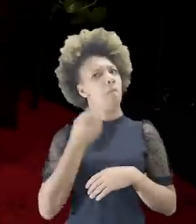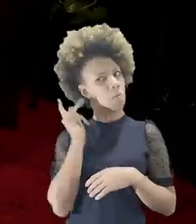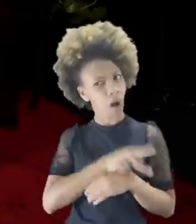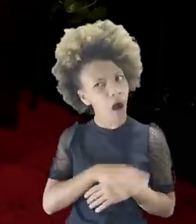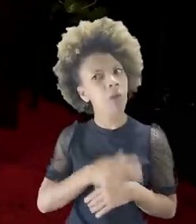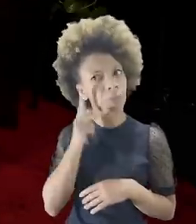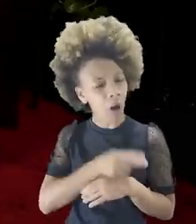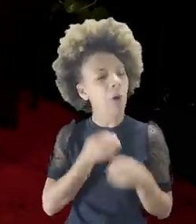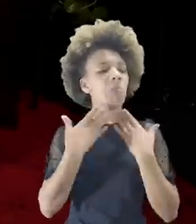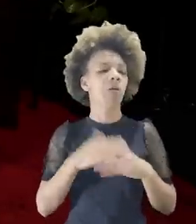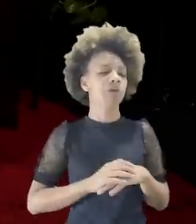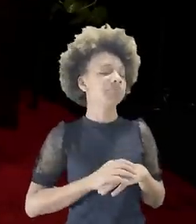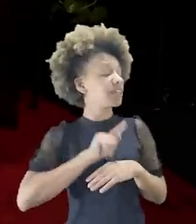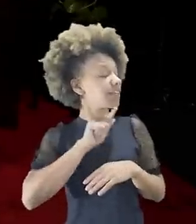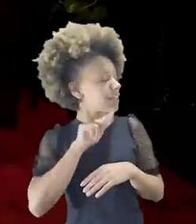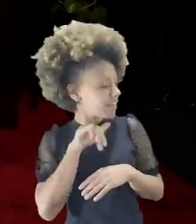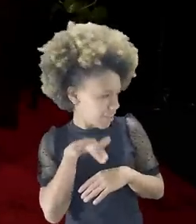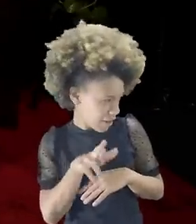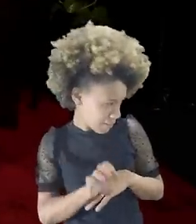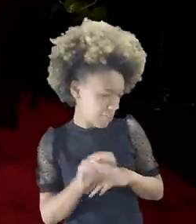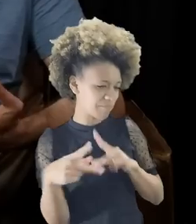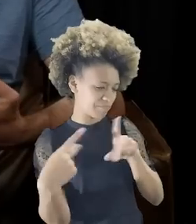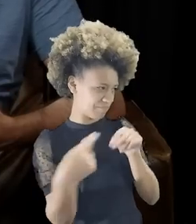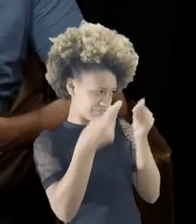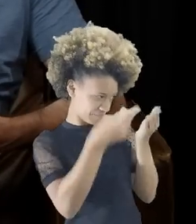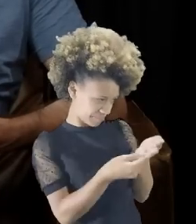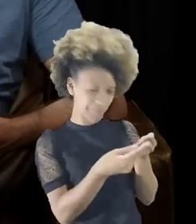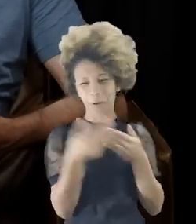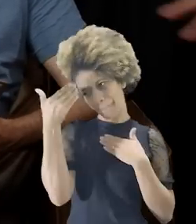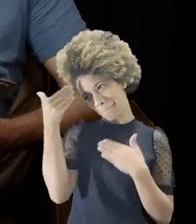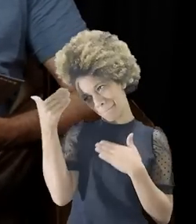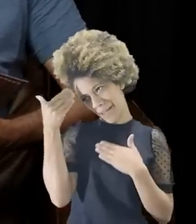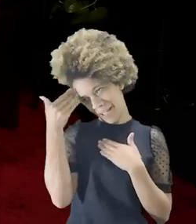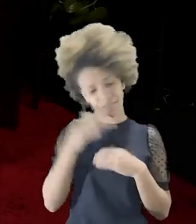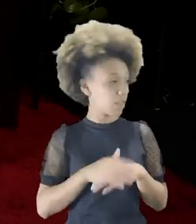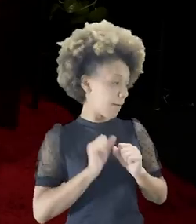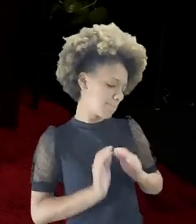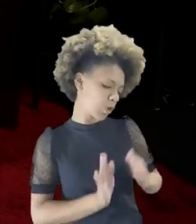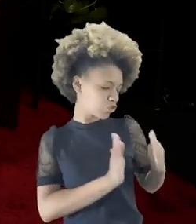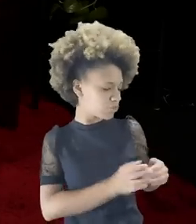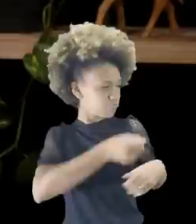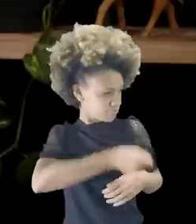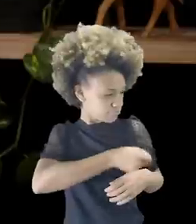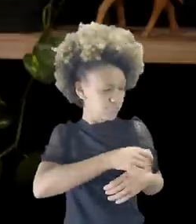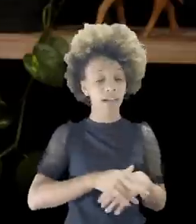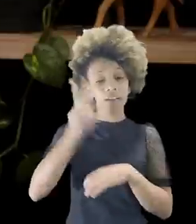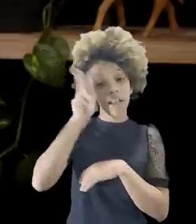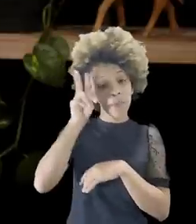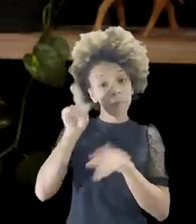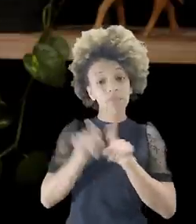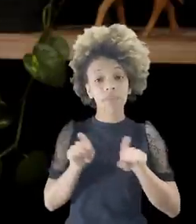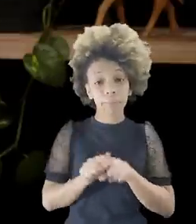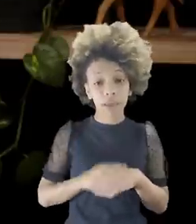só para caramba eu vou te dar aqui Guilherme a sua a sua obrigado seu brinde pode deixar aí do lado e lembrando o meu